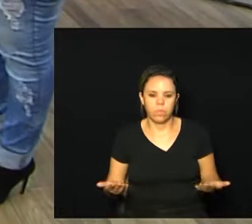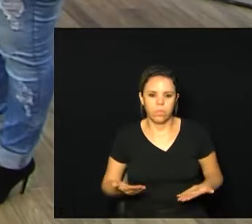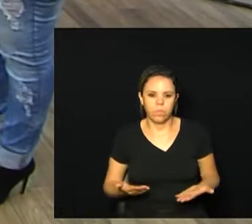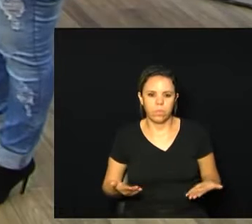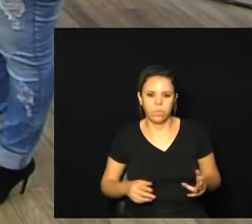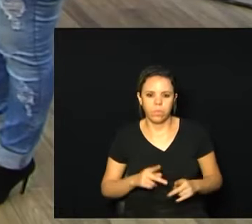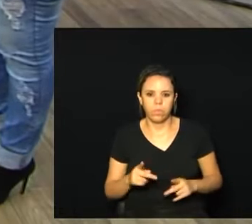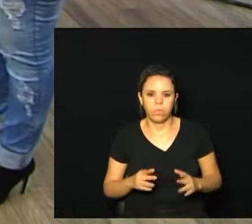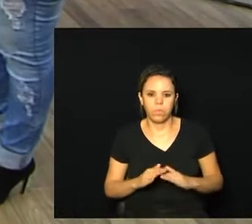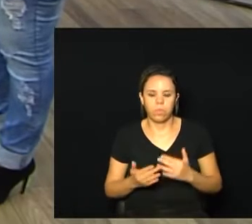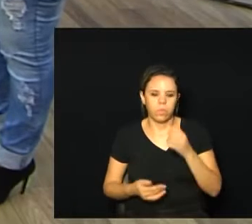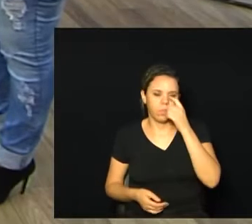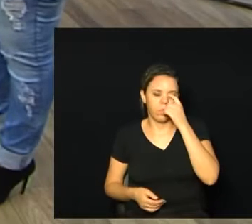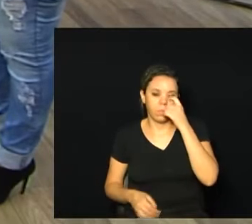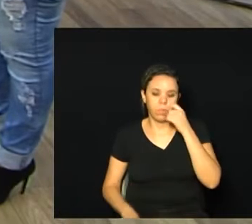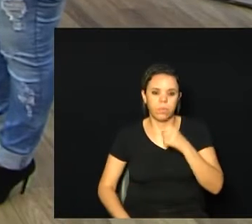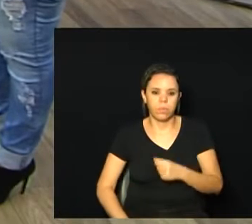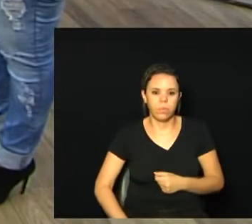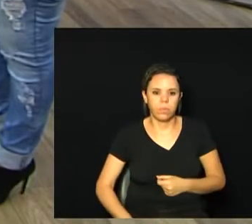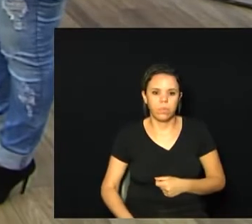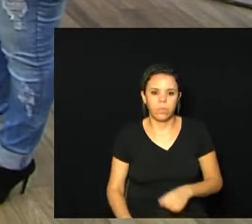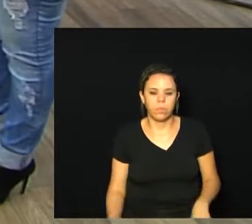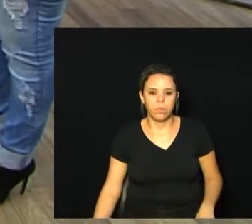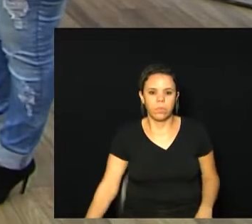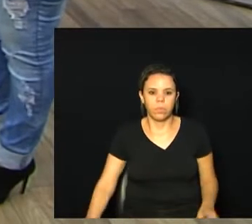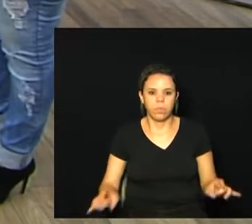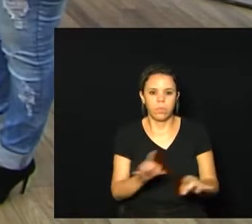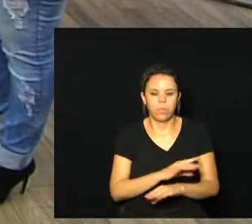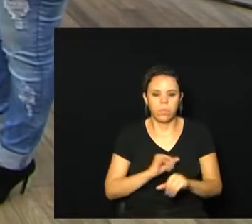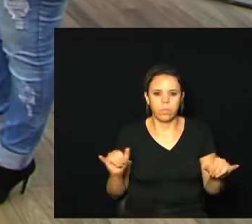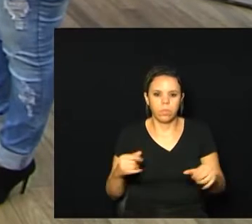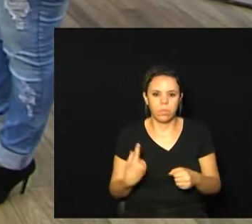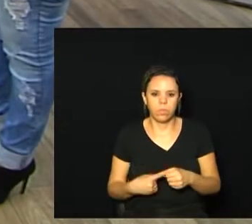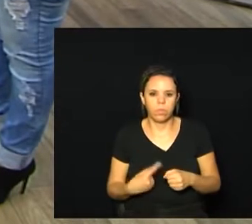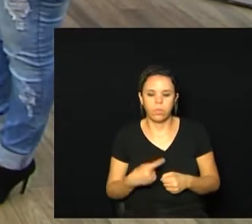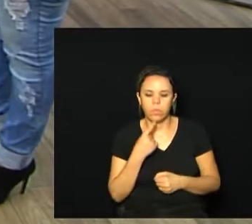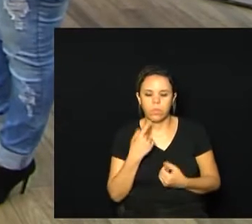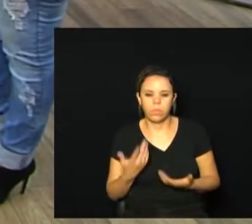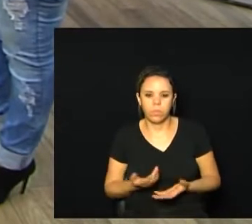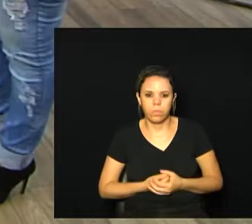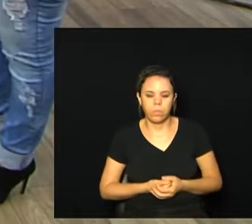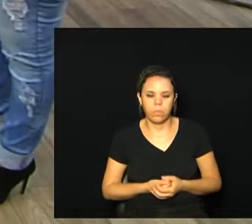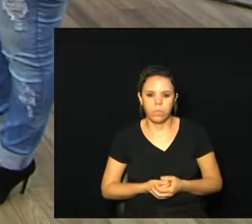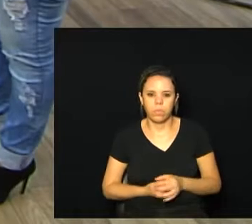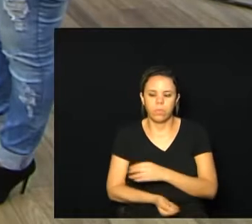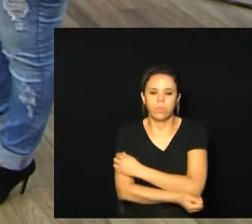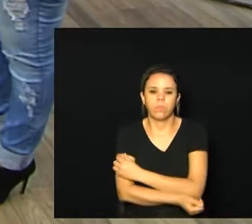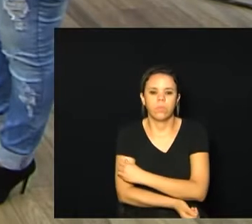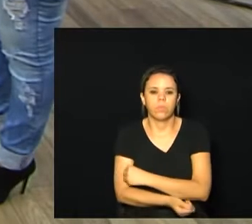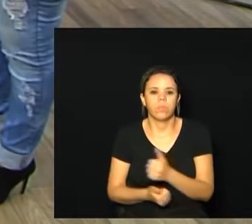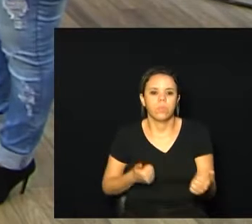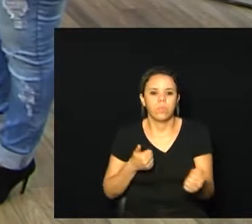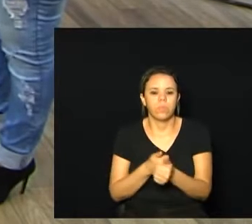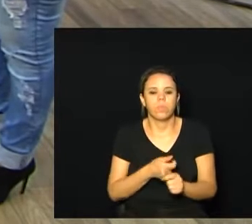os moradores destes bairros. E para nós encerrarmos as notícias da metrópole de Campinas, está